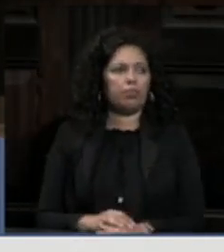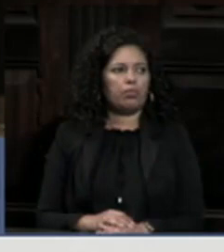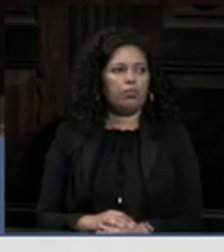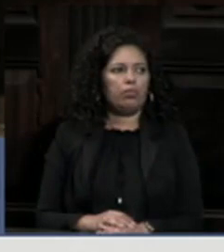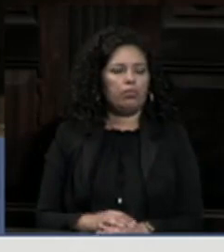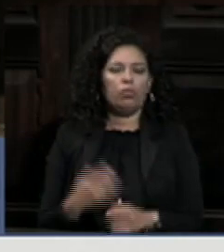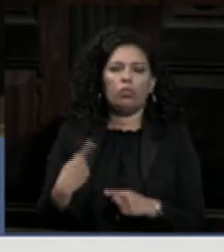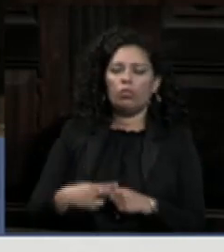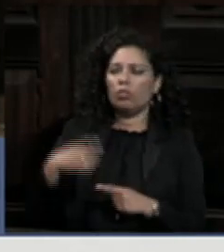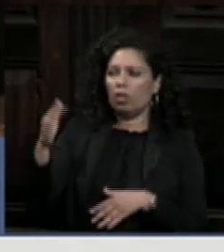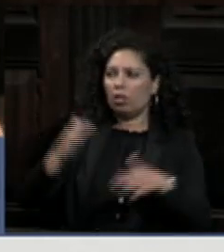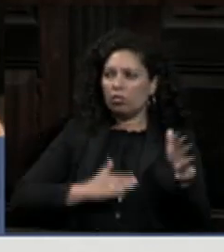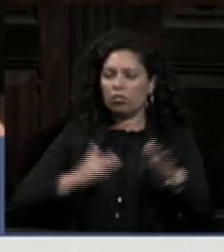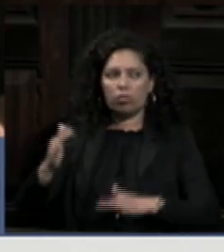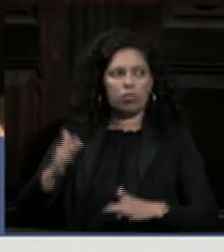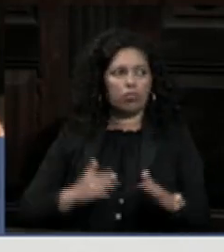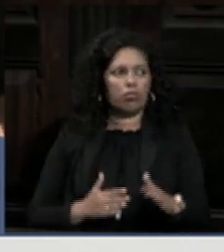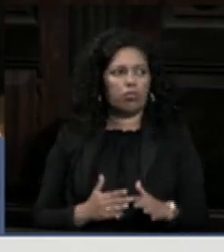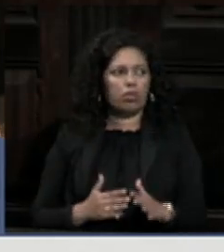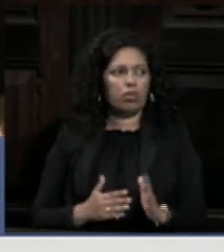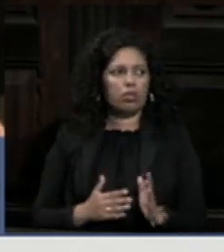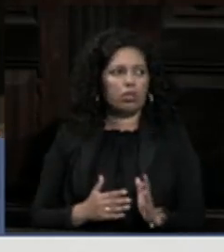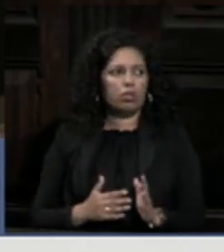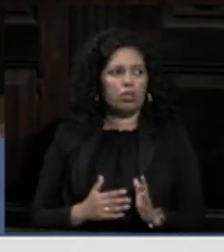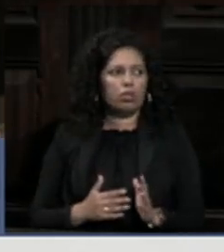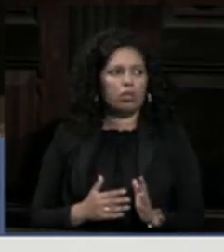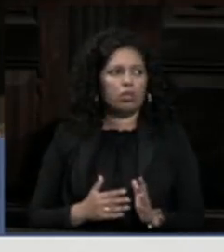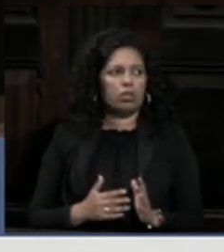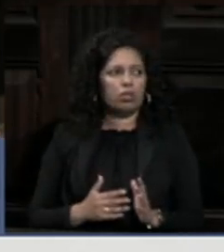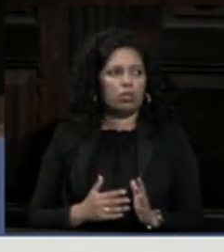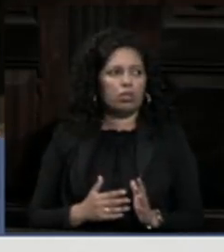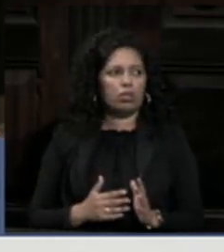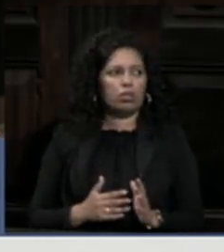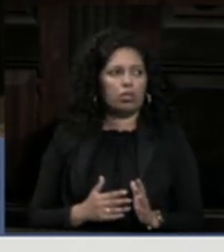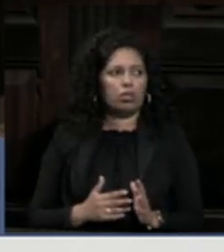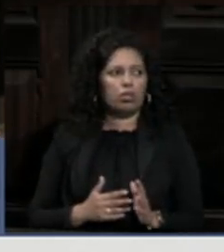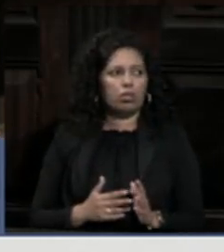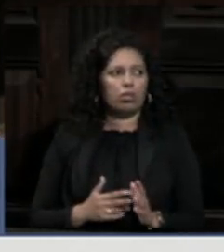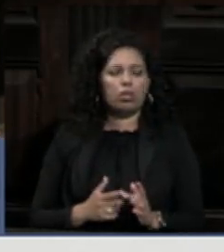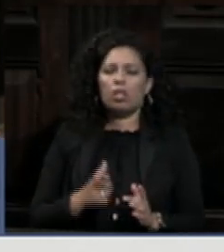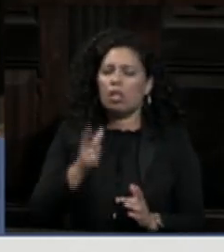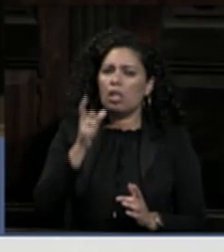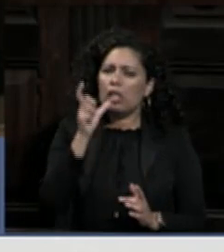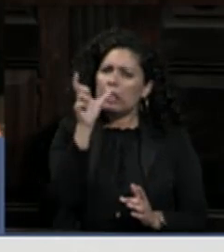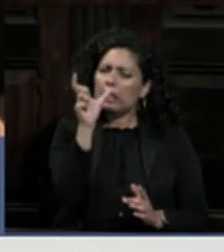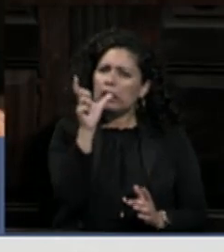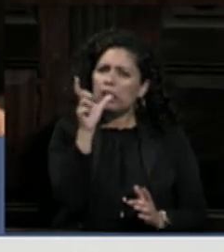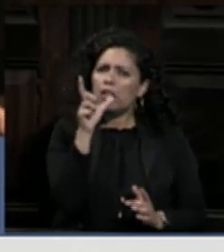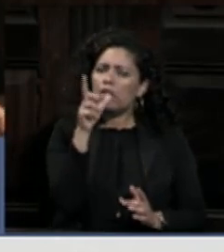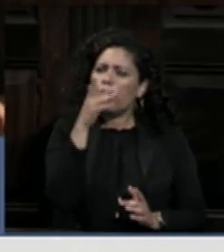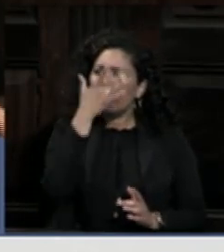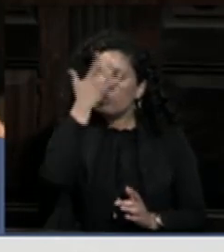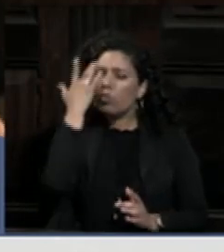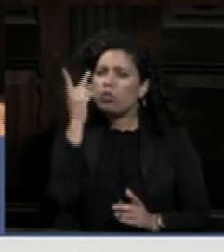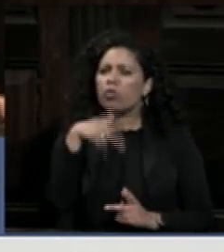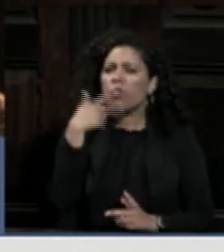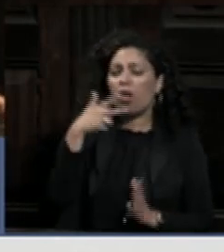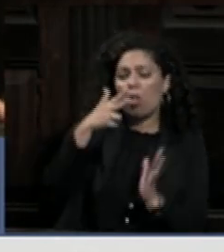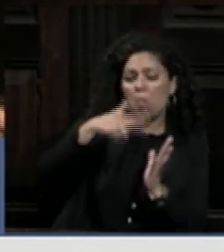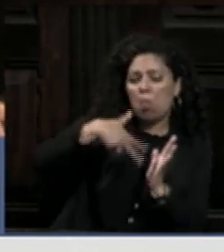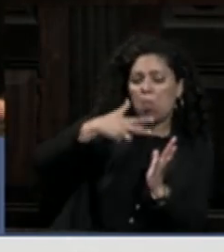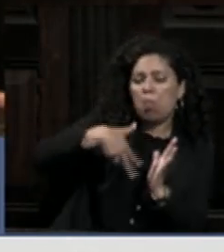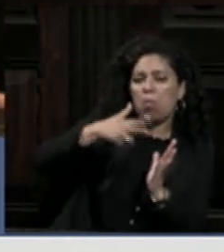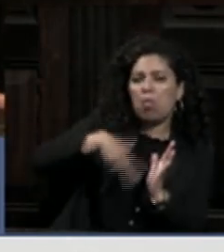muitas vezes leram duas orelhas de livro ou do márcio do